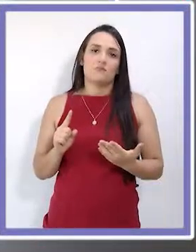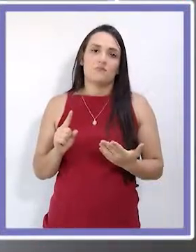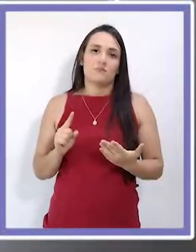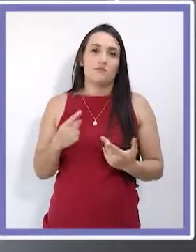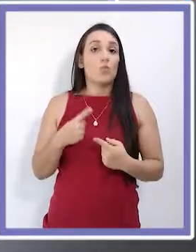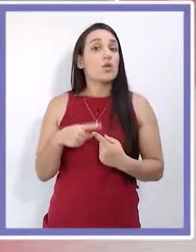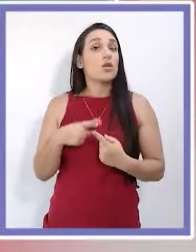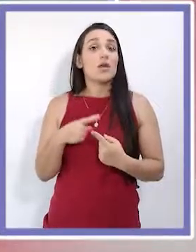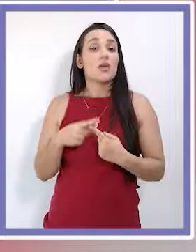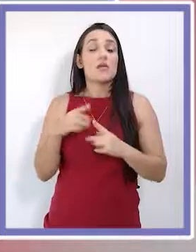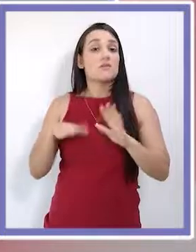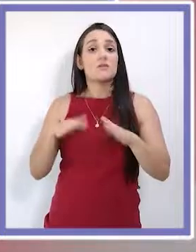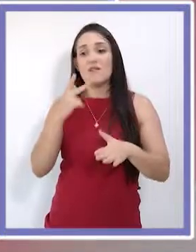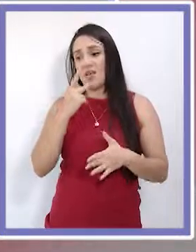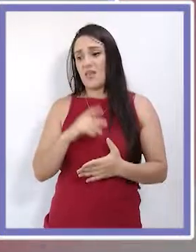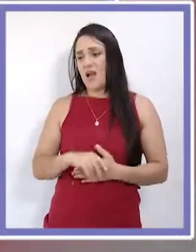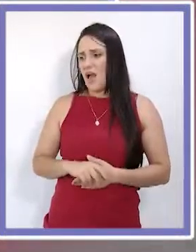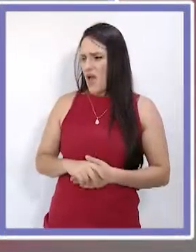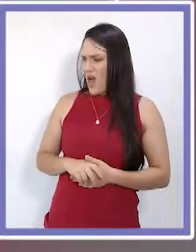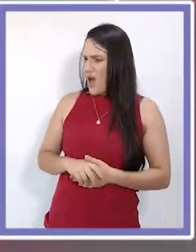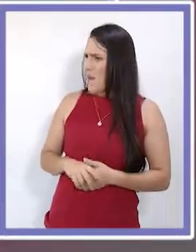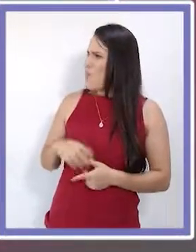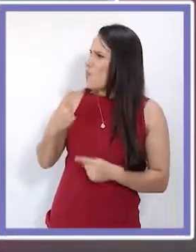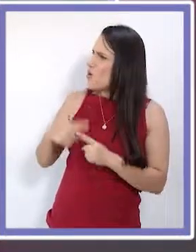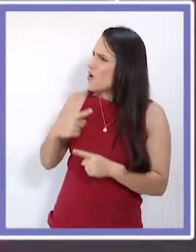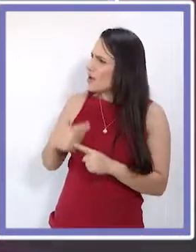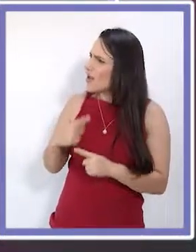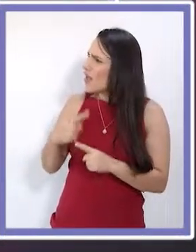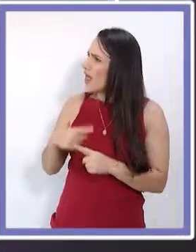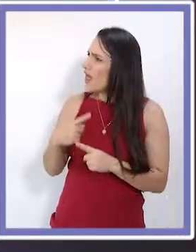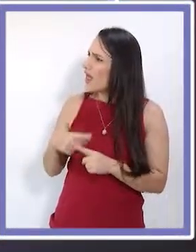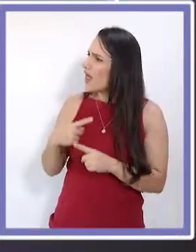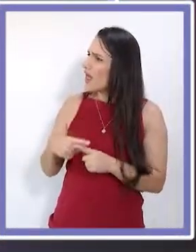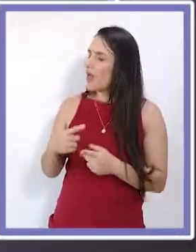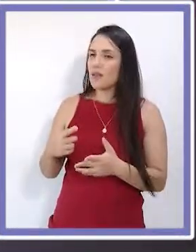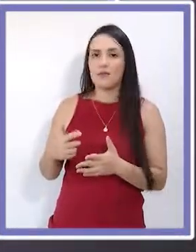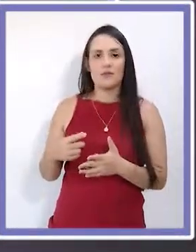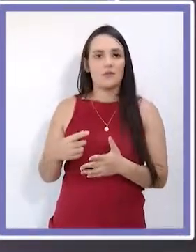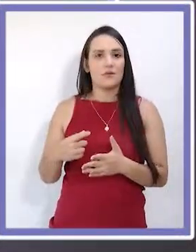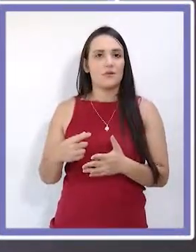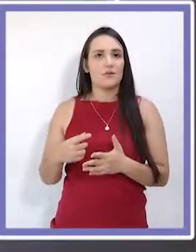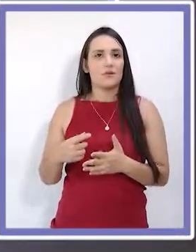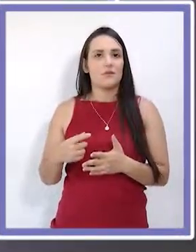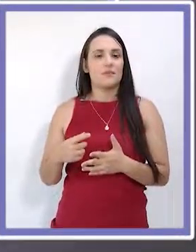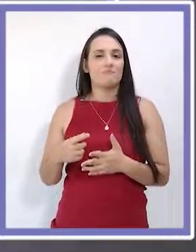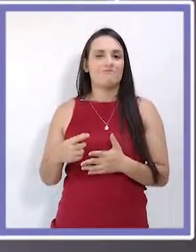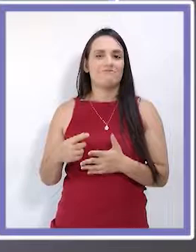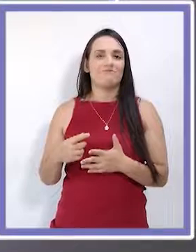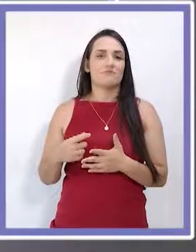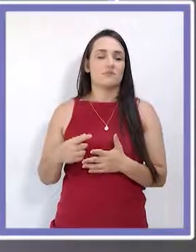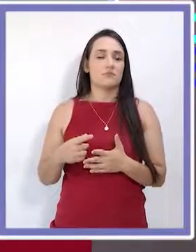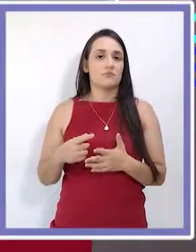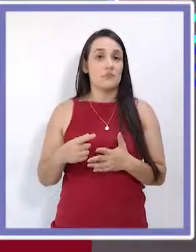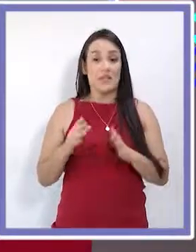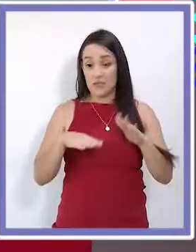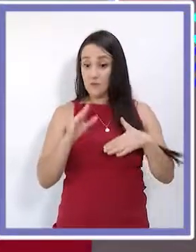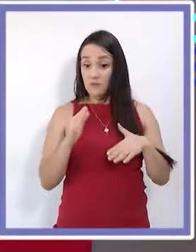fica ressentida de repente, tomar uma decisão que não era de agrado